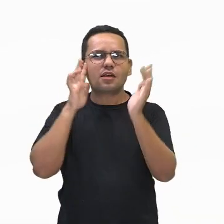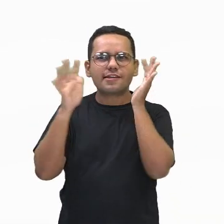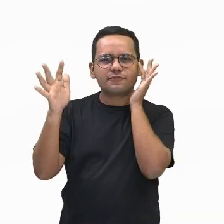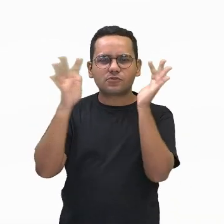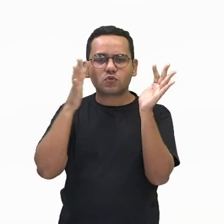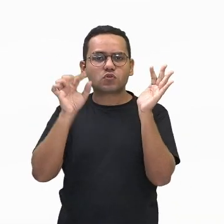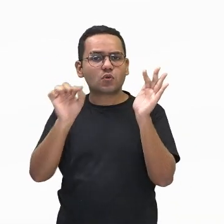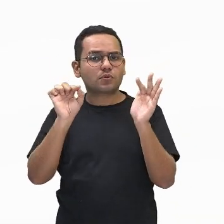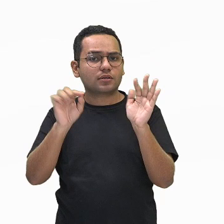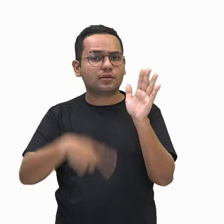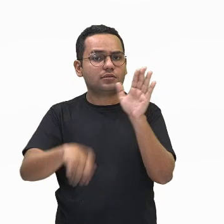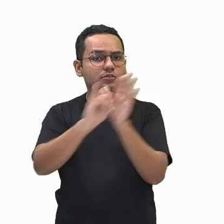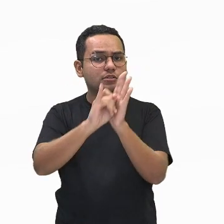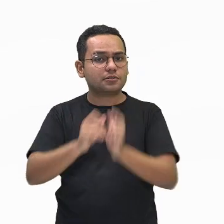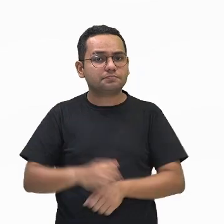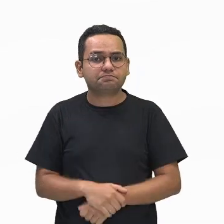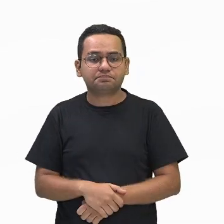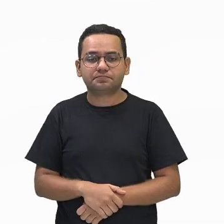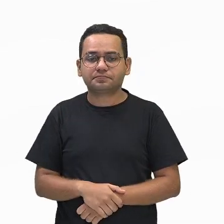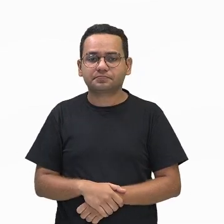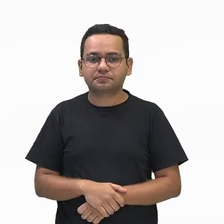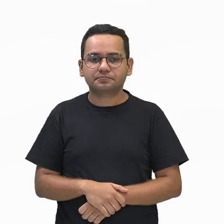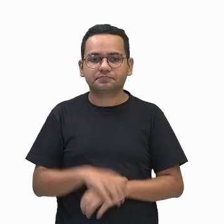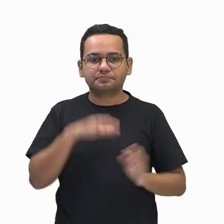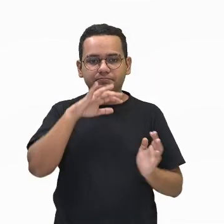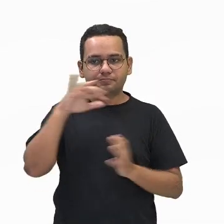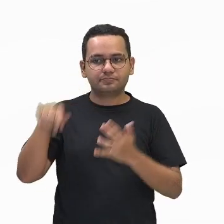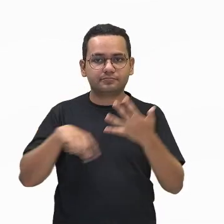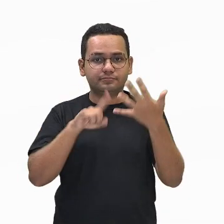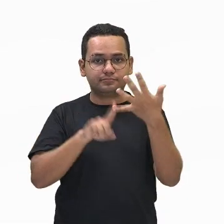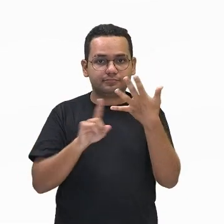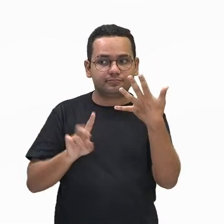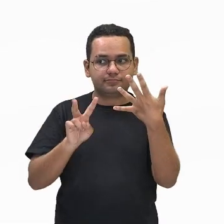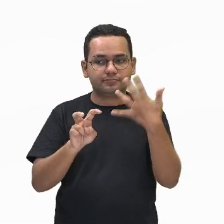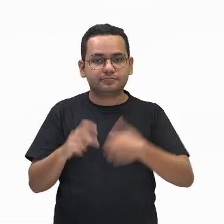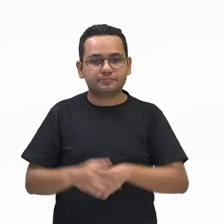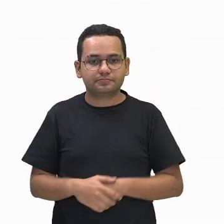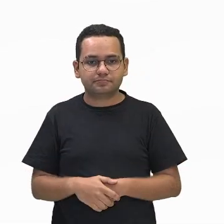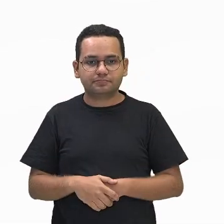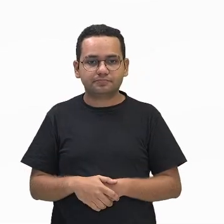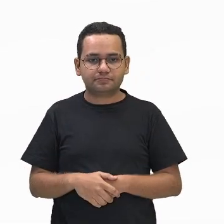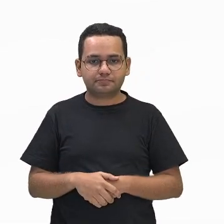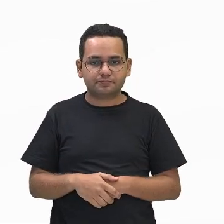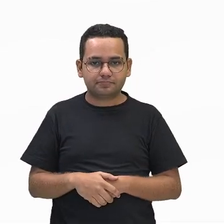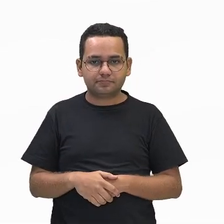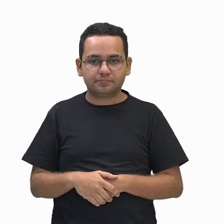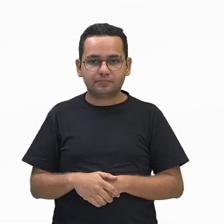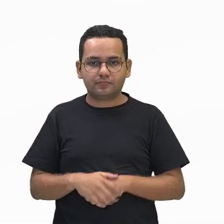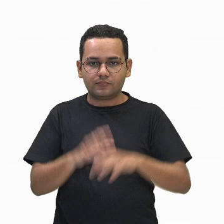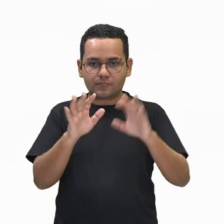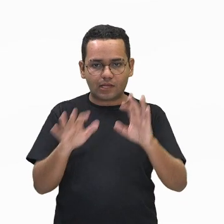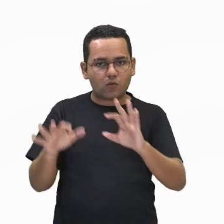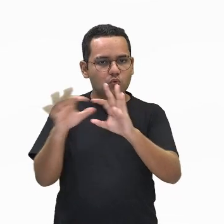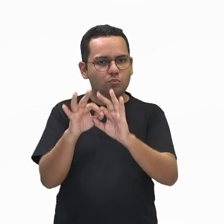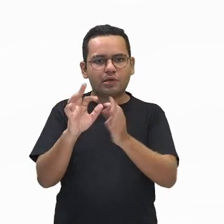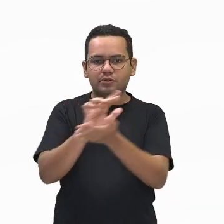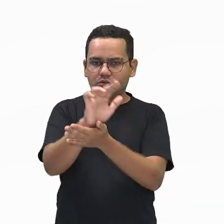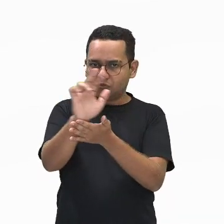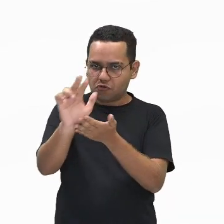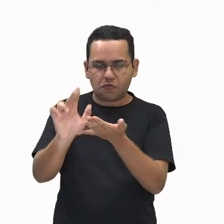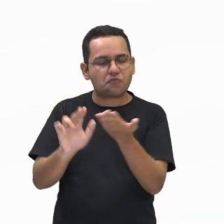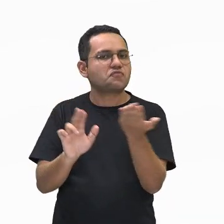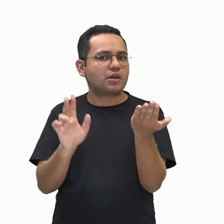da nossa identidade. No subtema 5, a união entre os diferentes biotipos